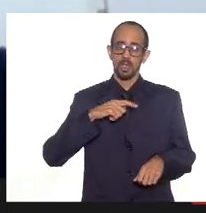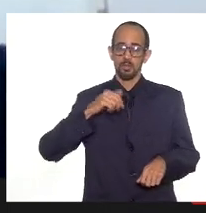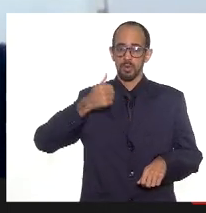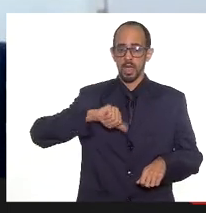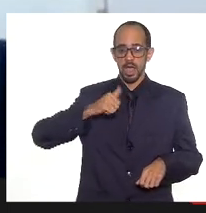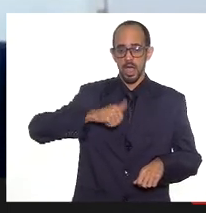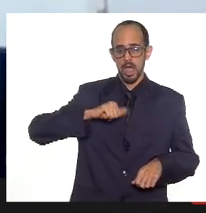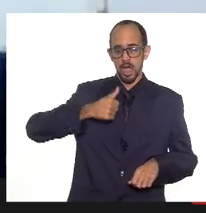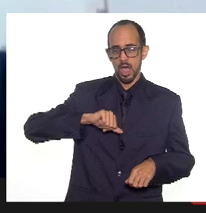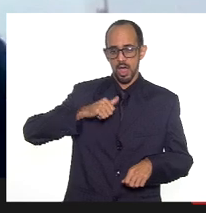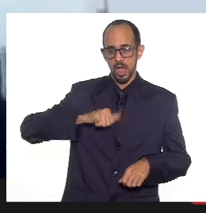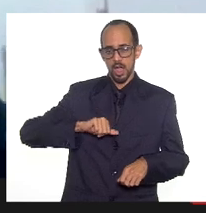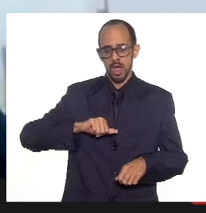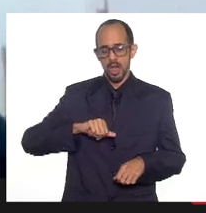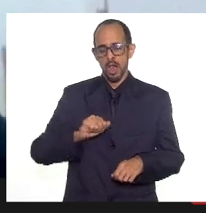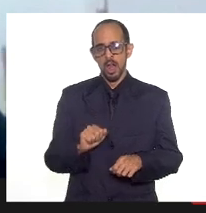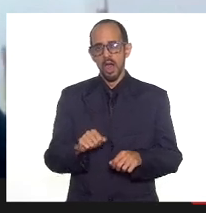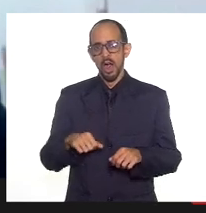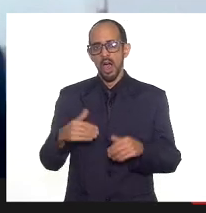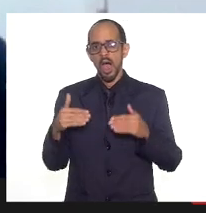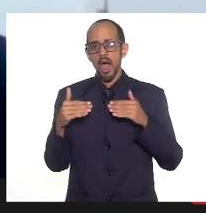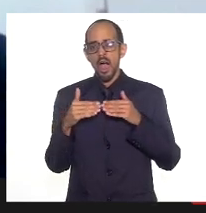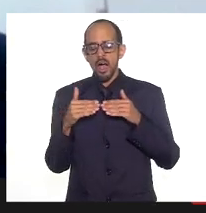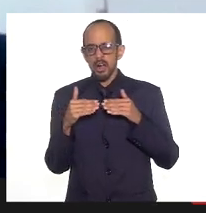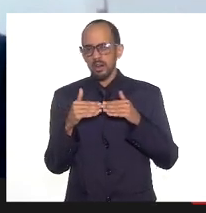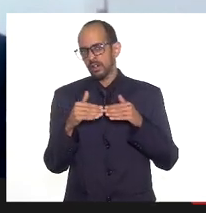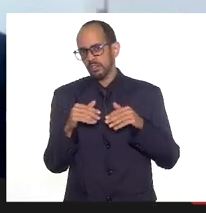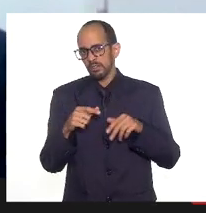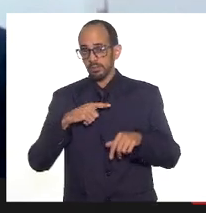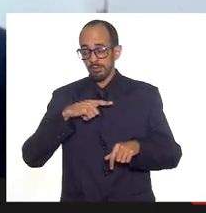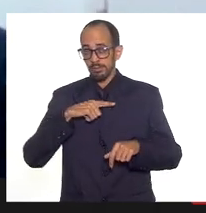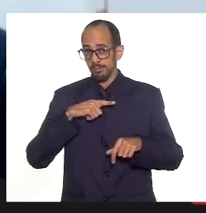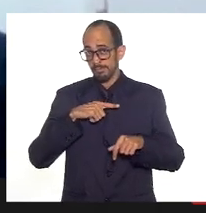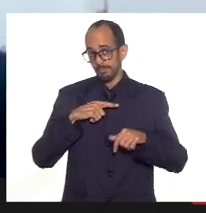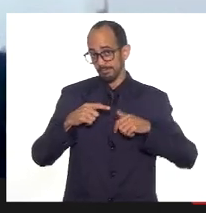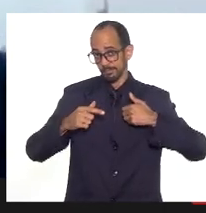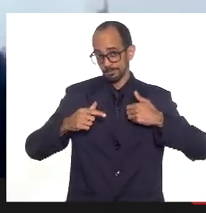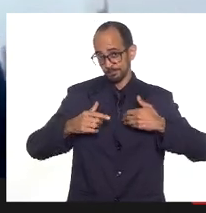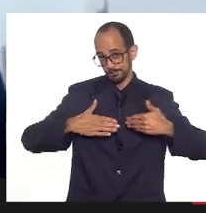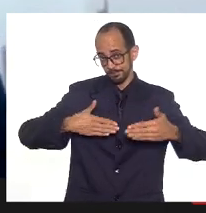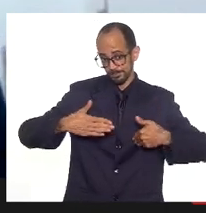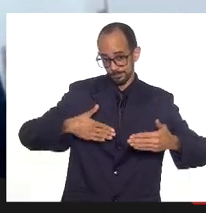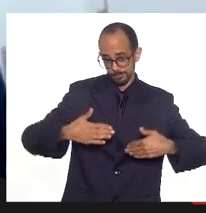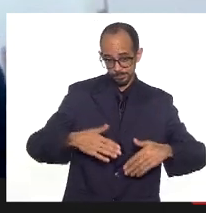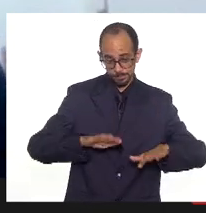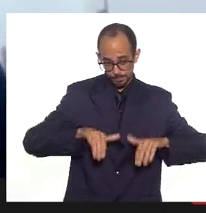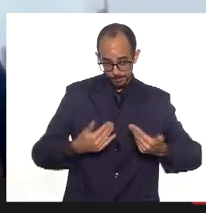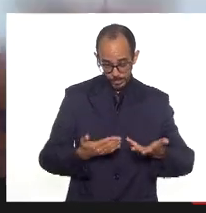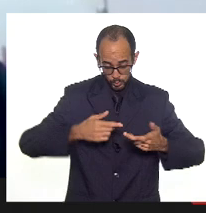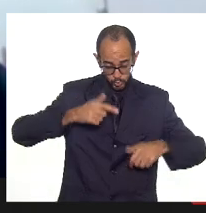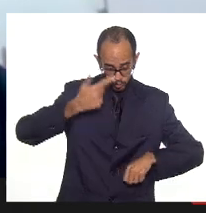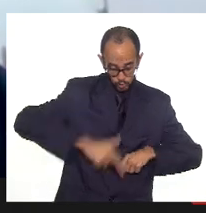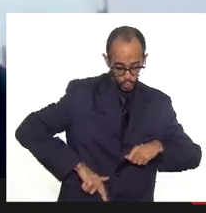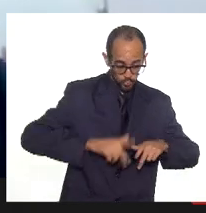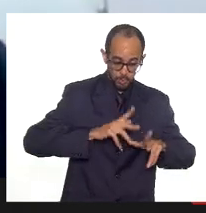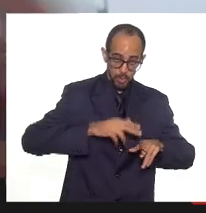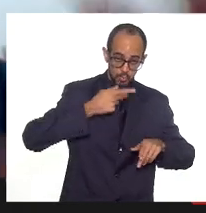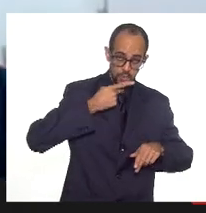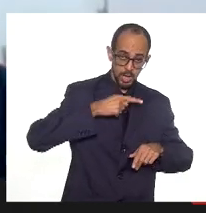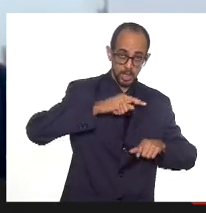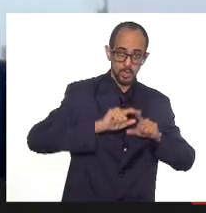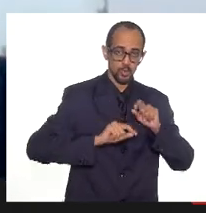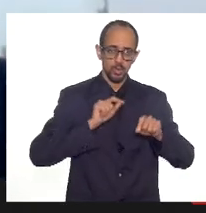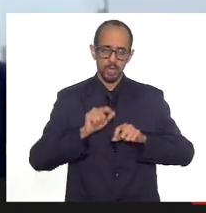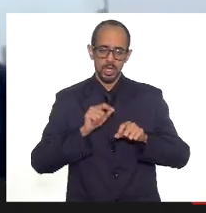modifica o percentual de conteúdo local de acordo com a visão que ele tem da indústria. Então, novamente, como eu falei, se na próxima,